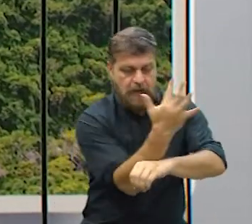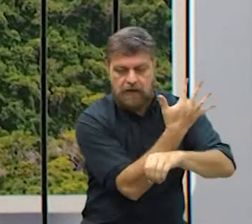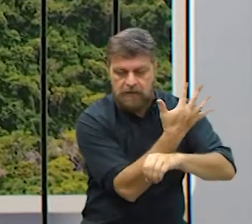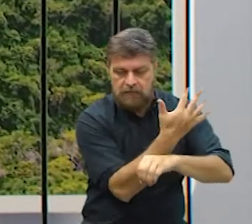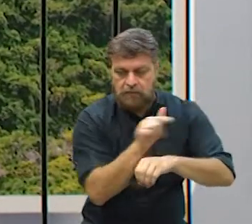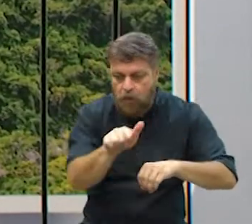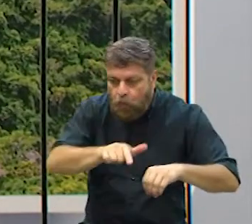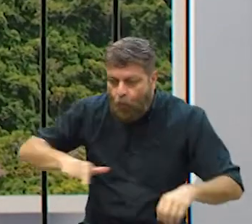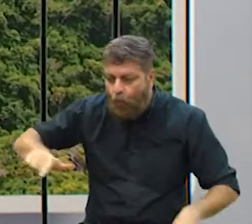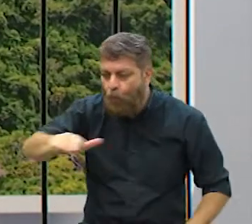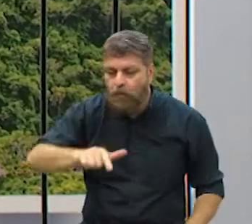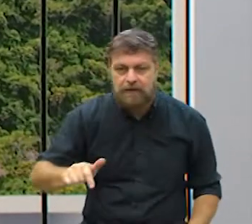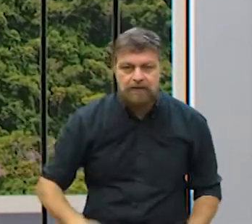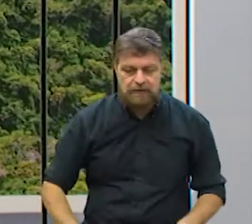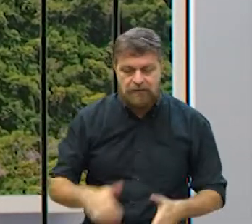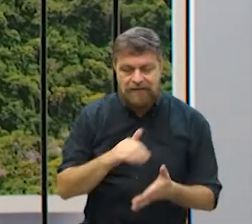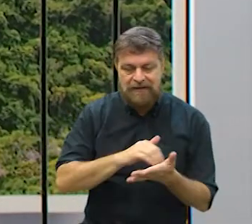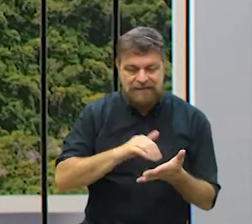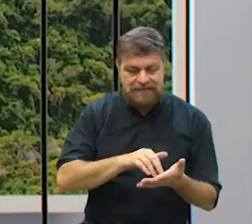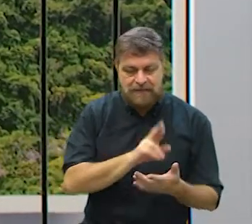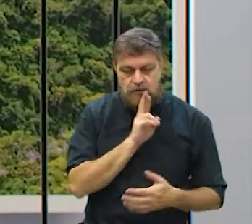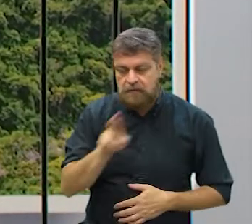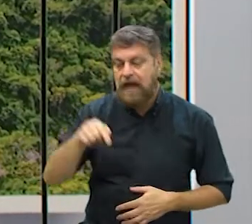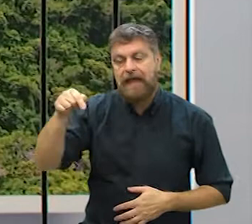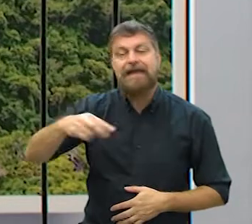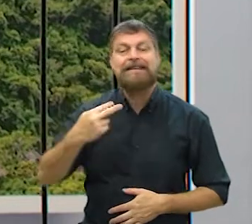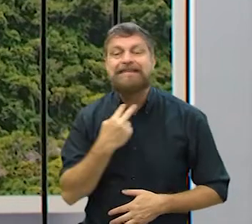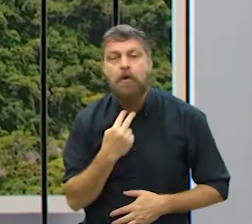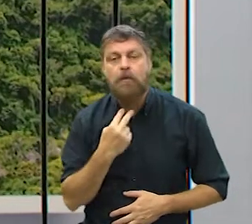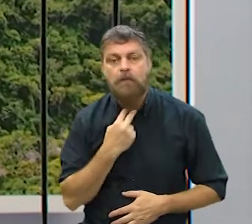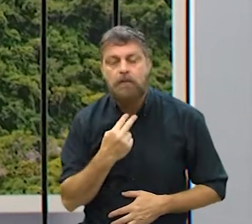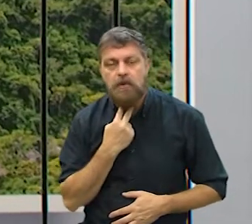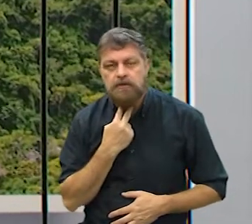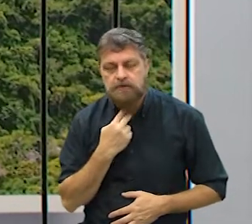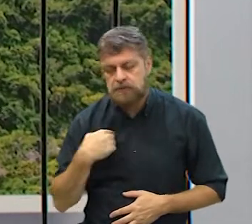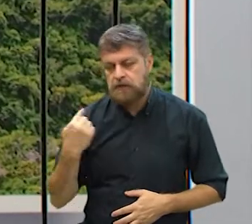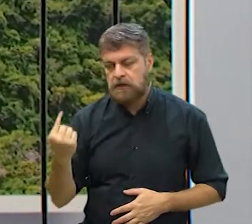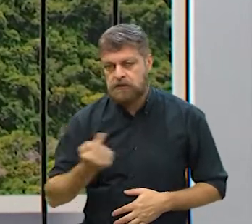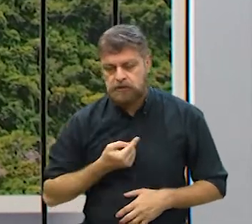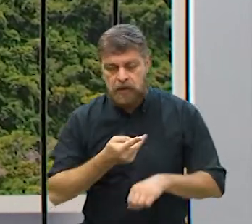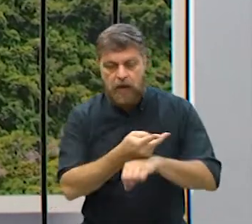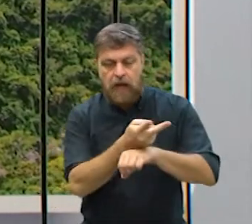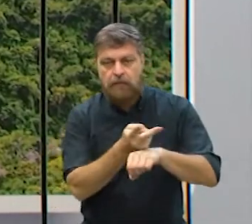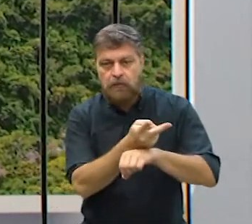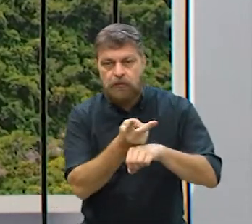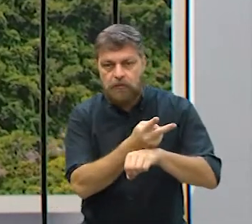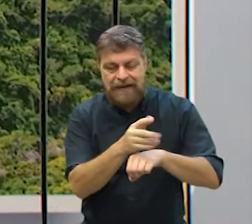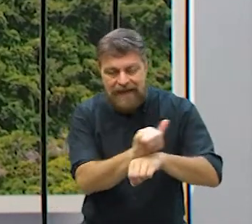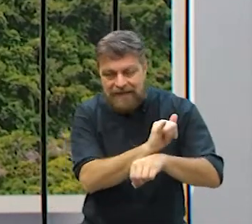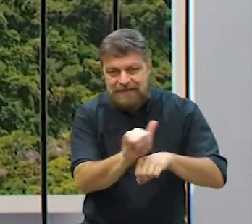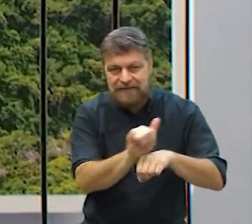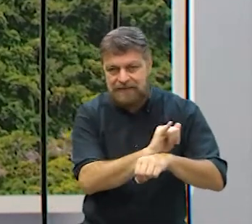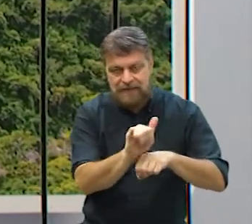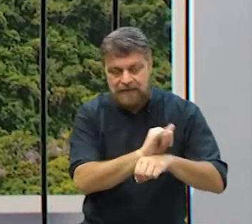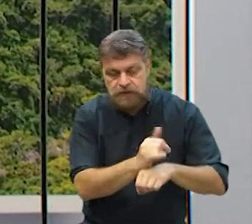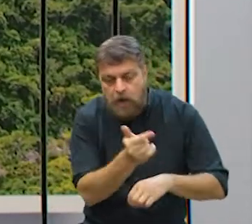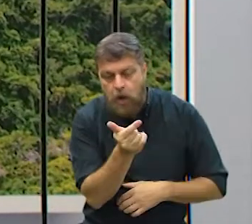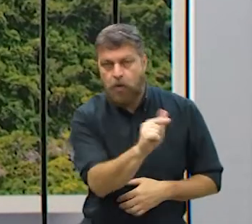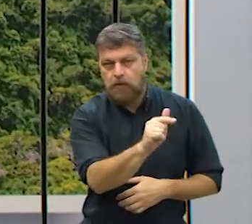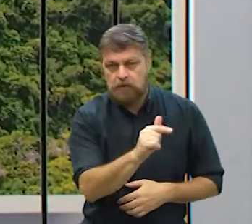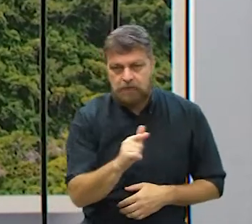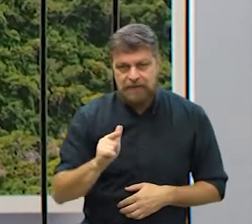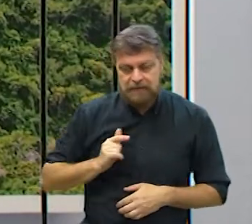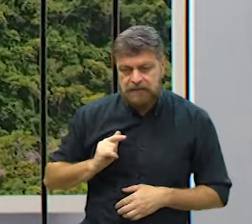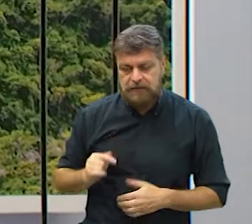ali, até chegar um momento que, não, aqui não pode, tá bom, então nós vamos ver juridicamente se não pode mesmo, para ter um plano B.